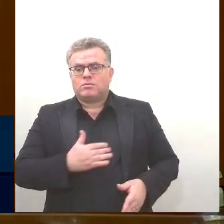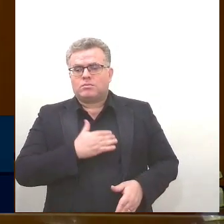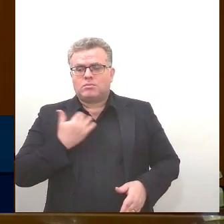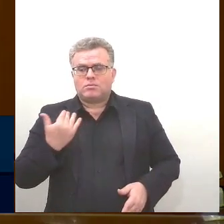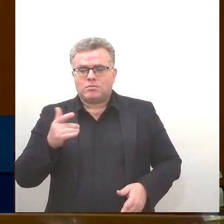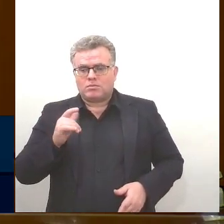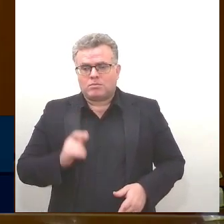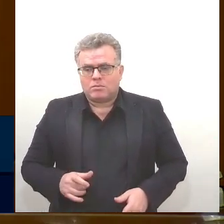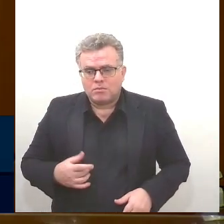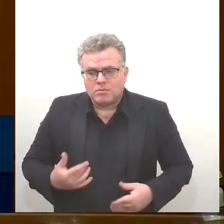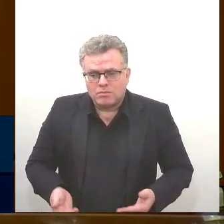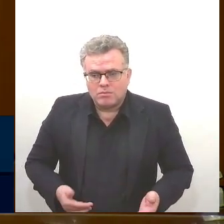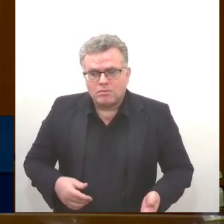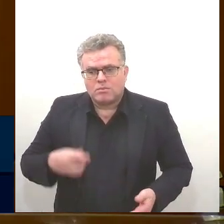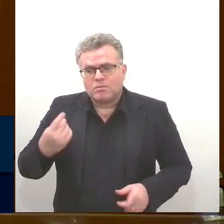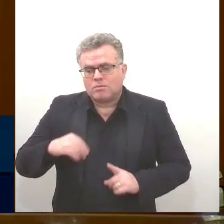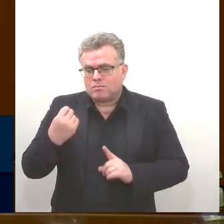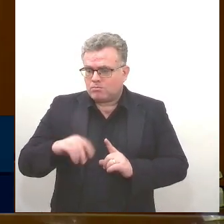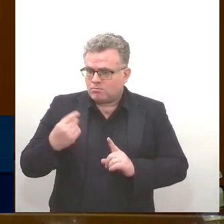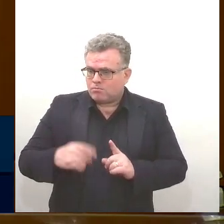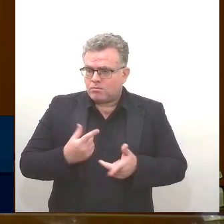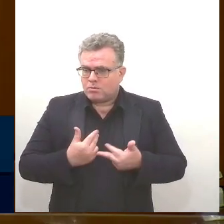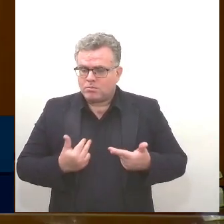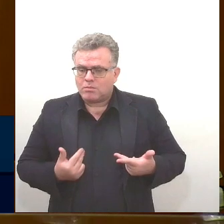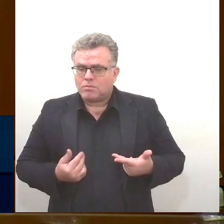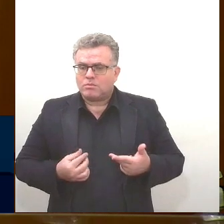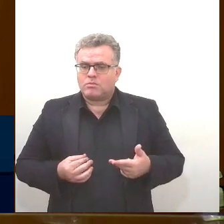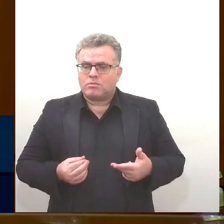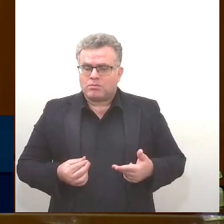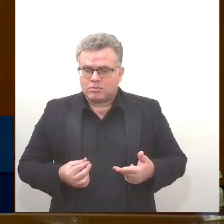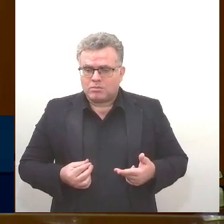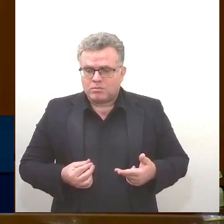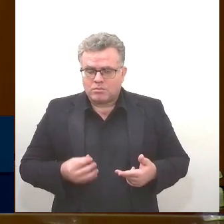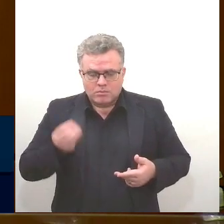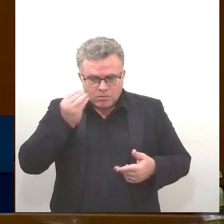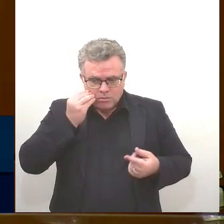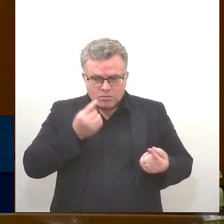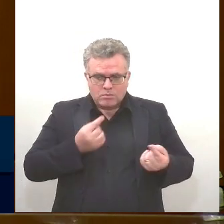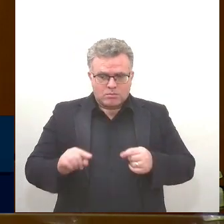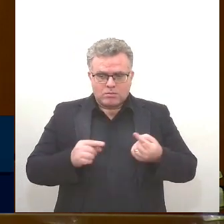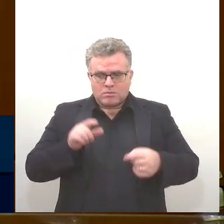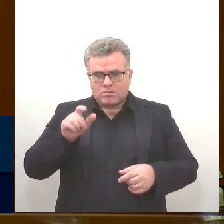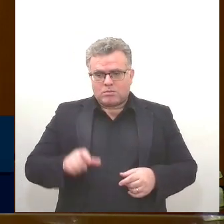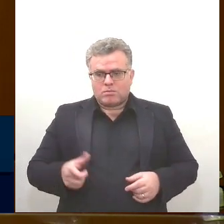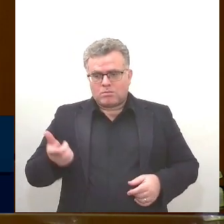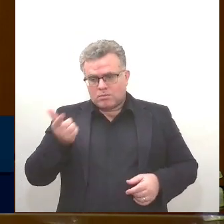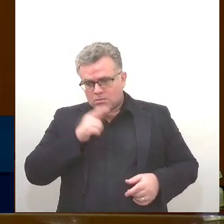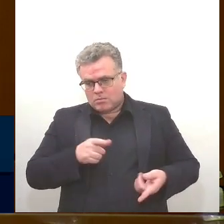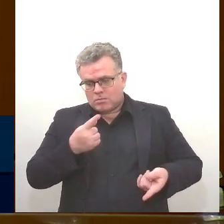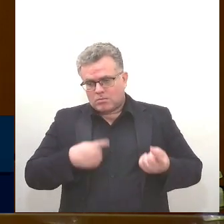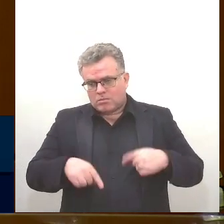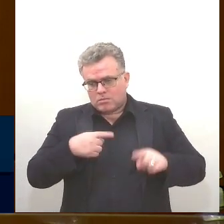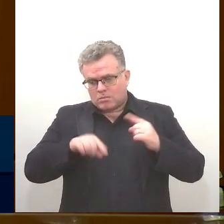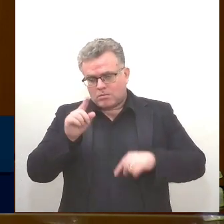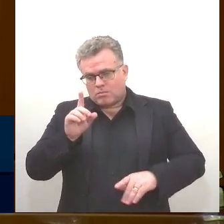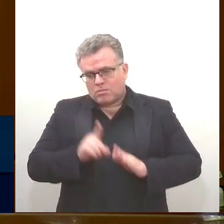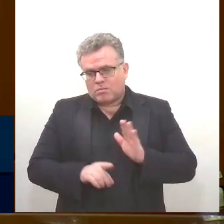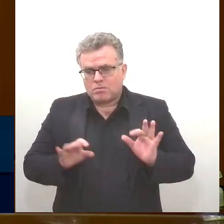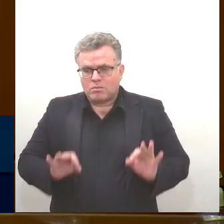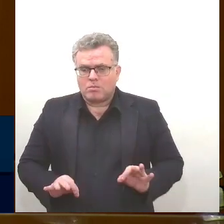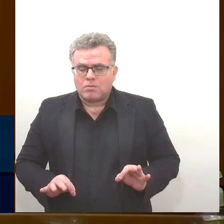quebrar os dentes para tentar impedir que ela consiga exercer o seu direito como cidadã e é